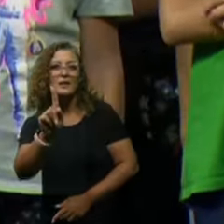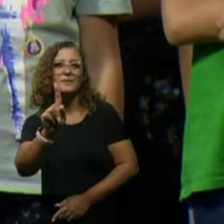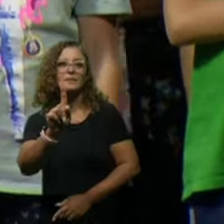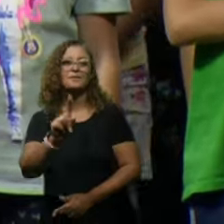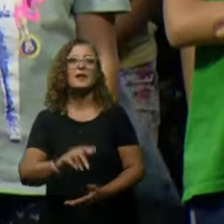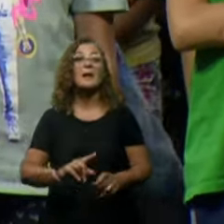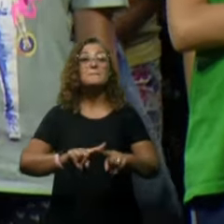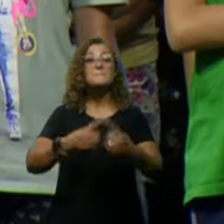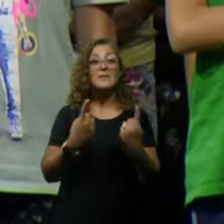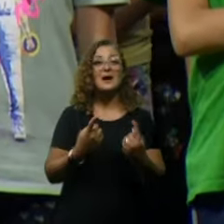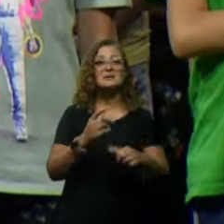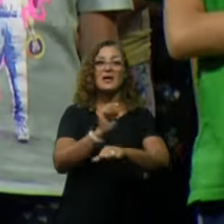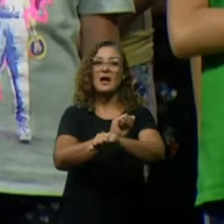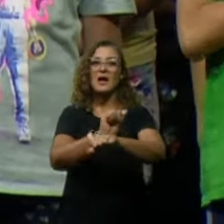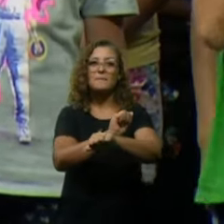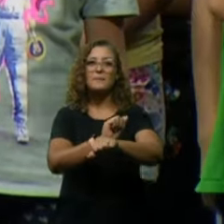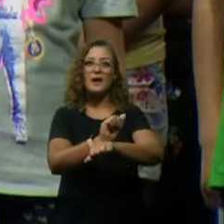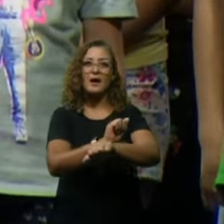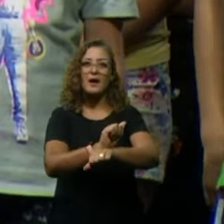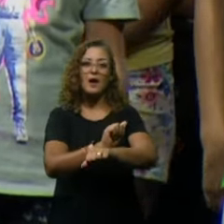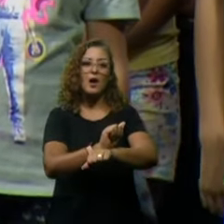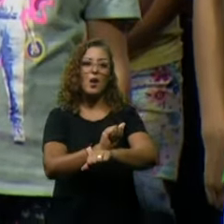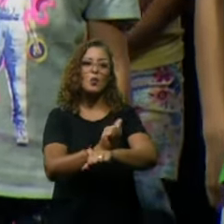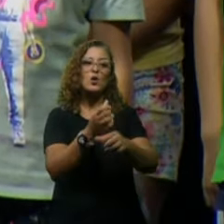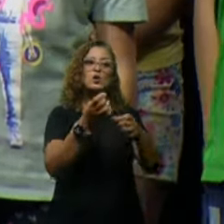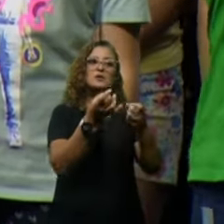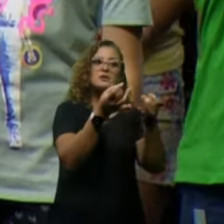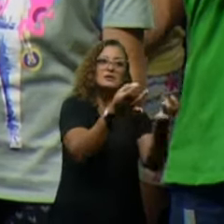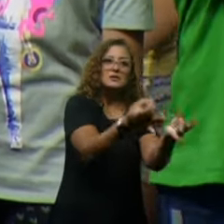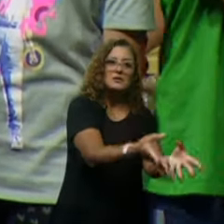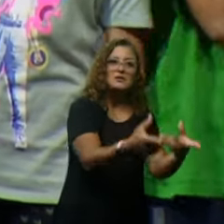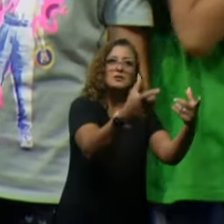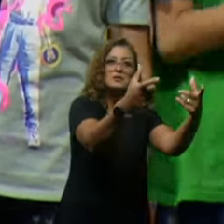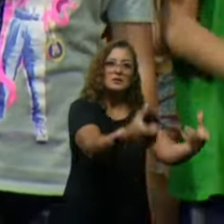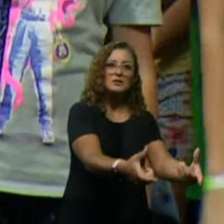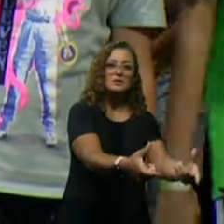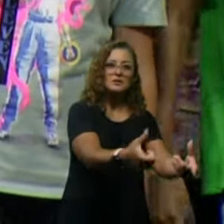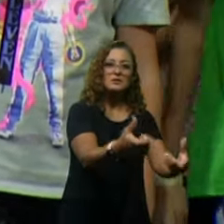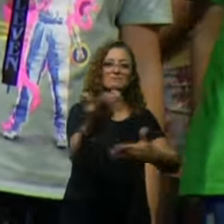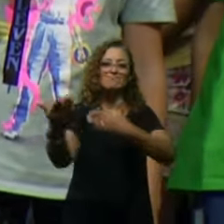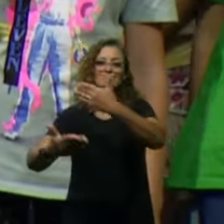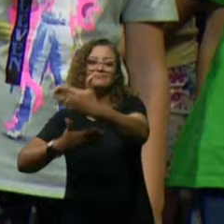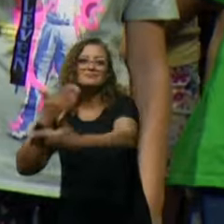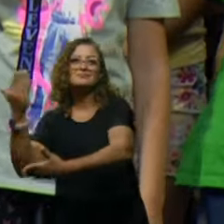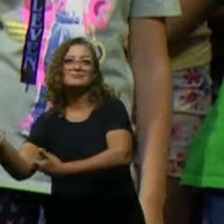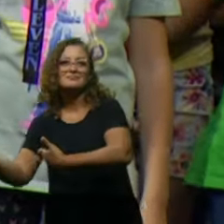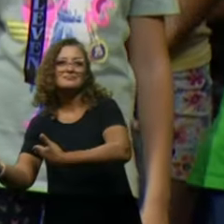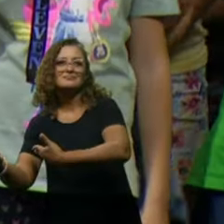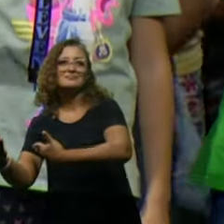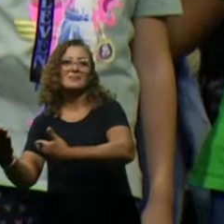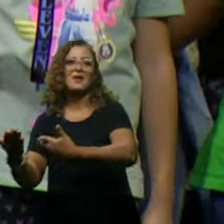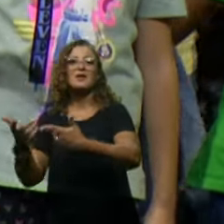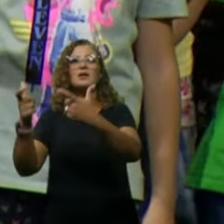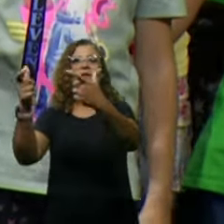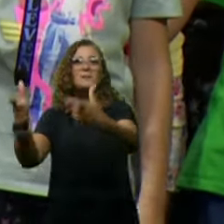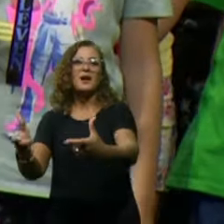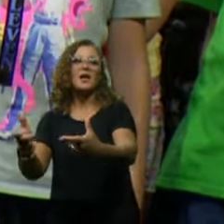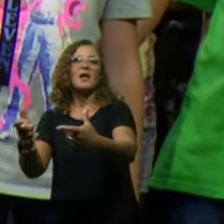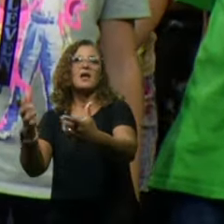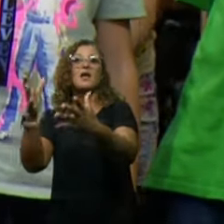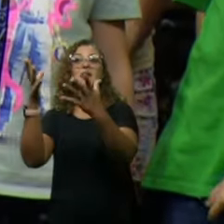trocou o sol que era seu para ter o que era de Deus ele abriu mão do que era temporário para abraçar o que era